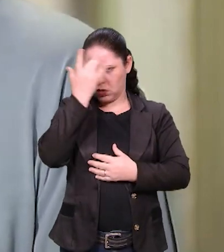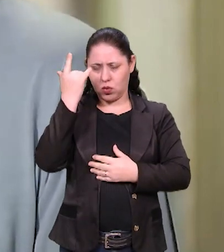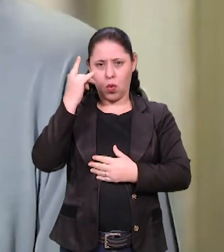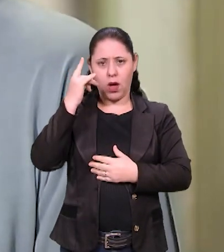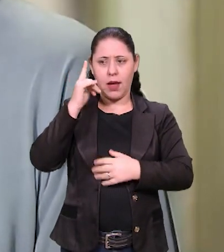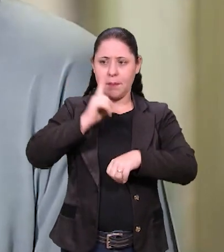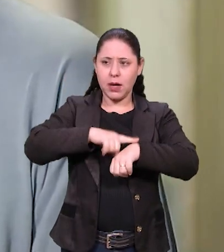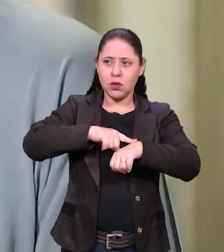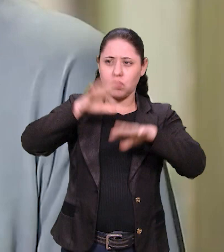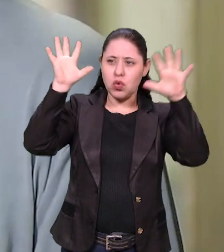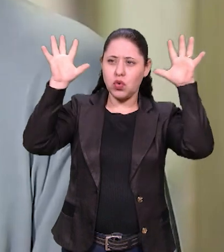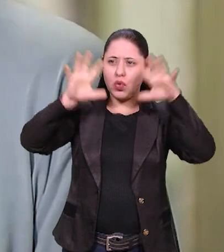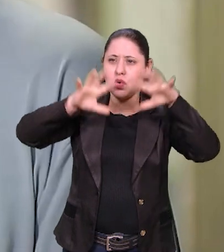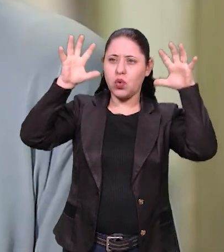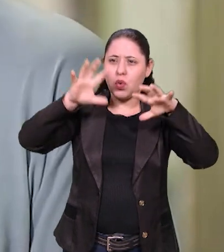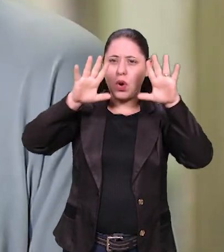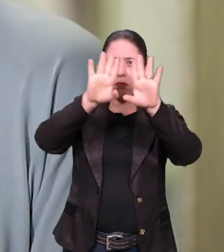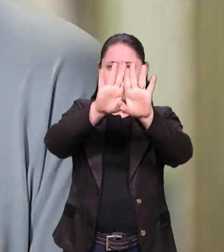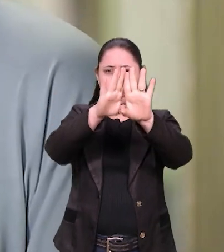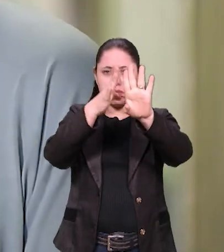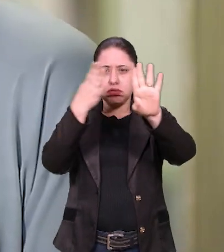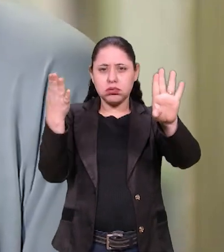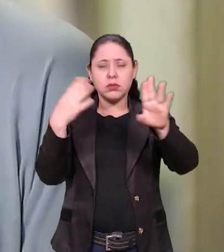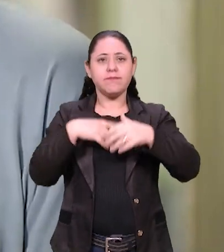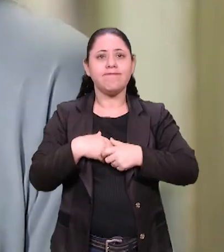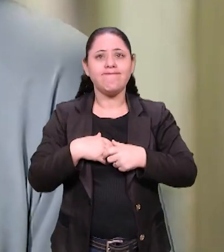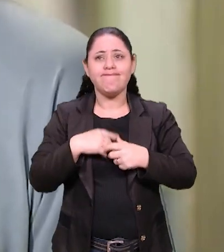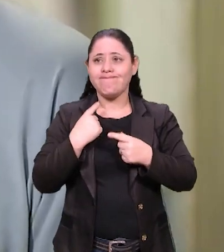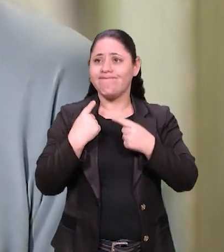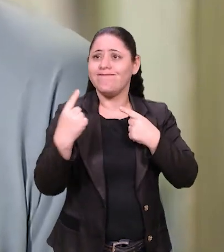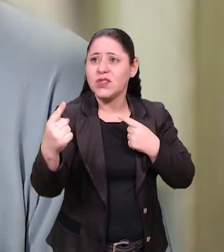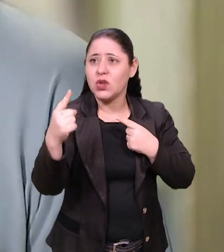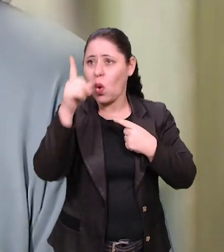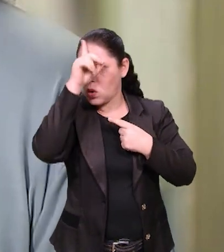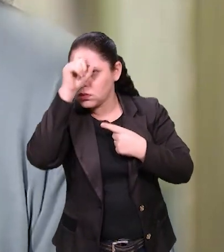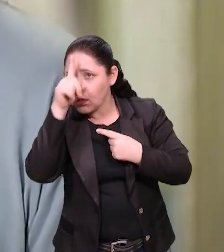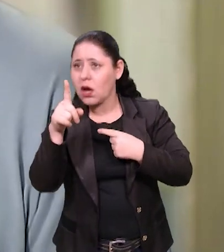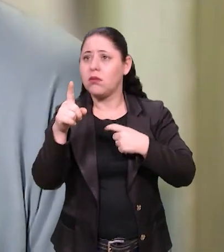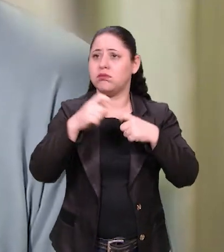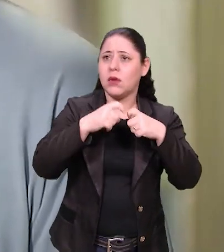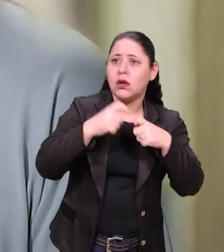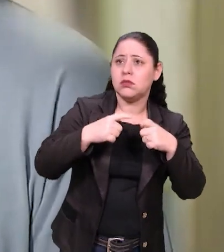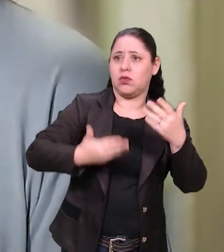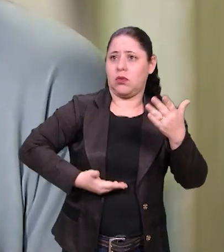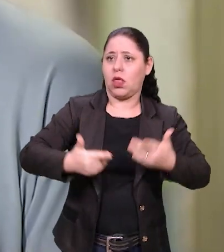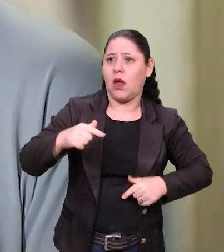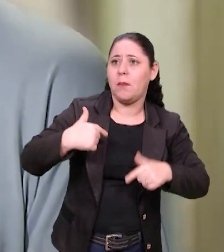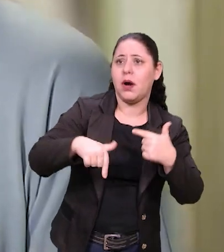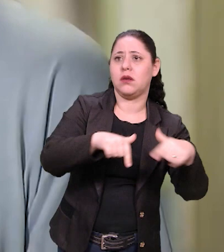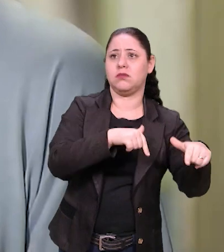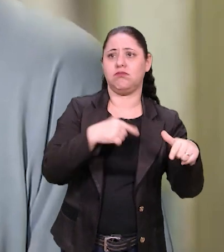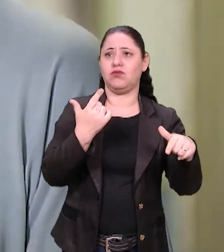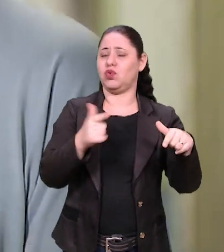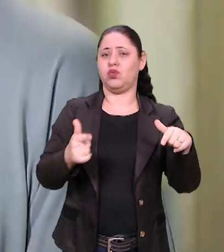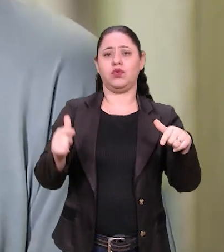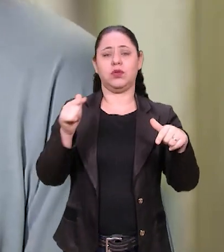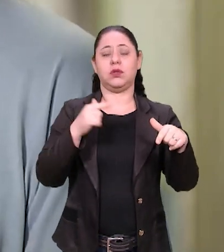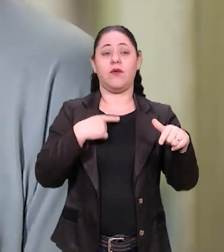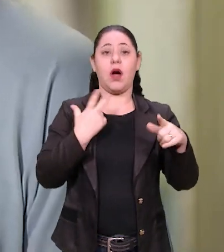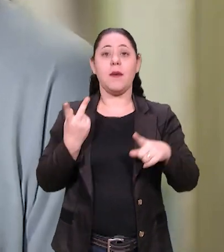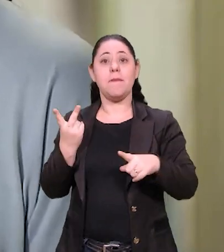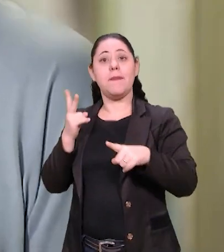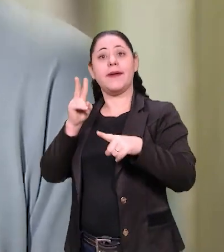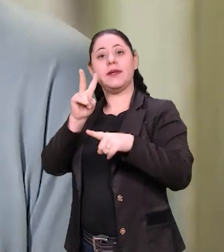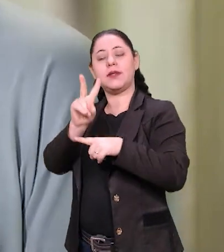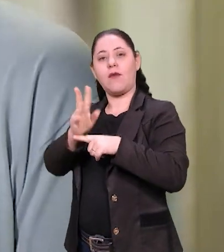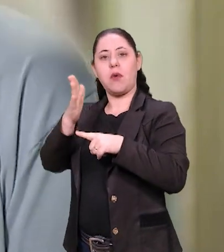gente chega na época de chuva, fica ali na porta do nosso posto, querendo ir para o hospital, ir para uma consulta, ir para um trabalho. E não tinha, a gente